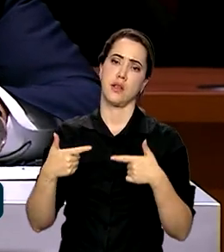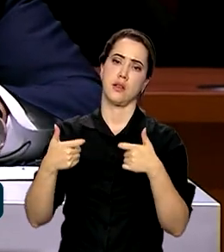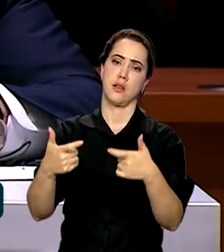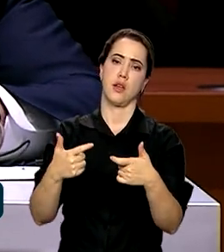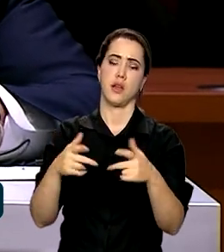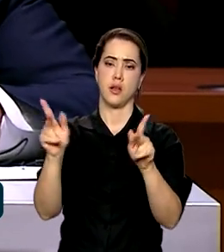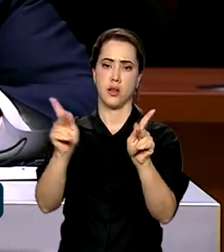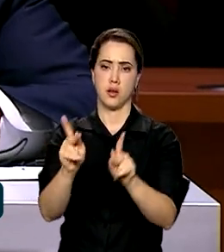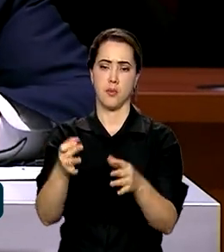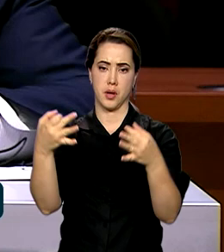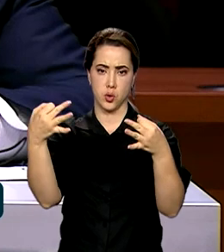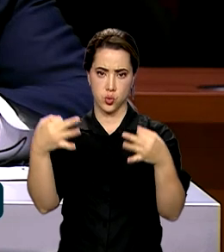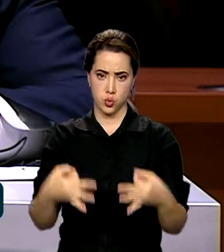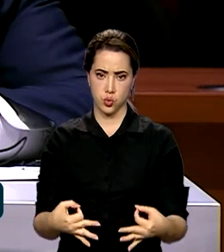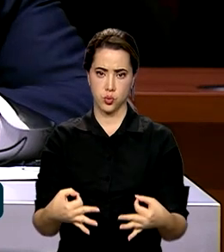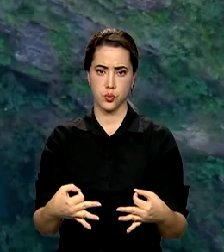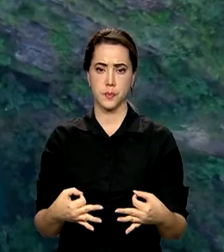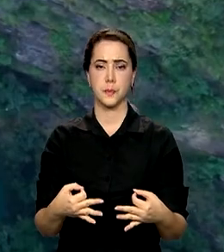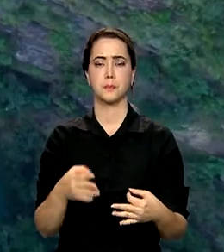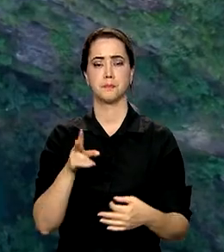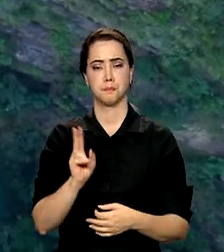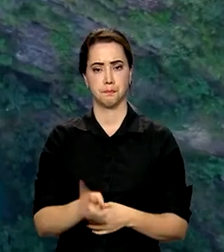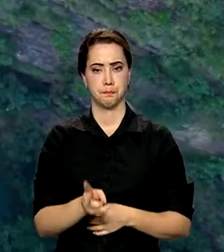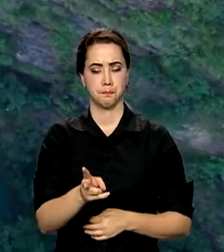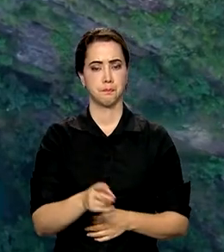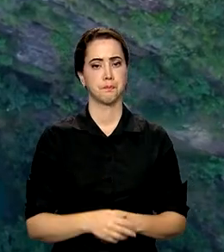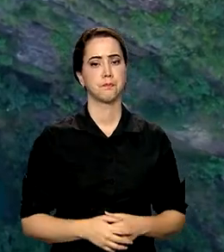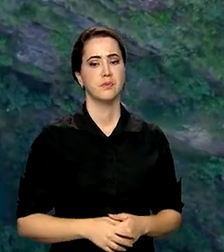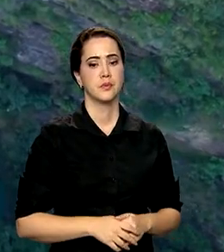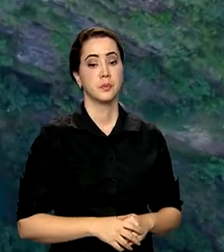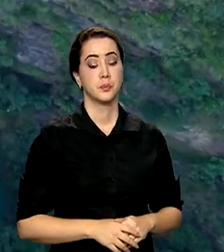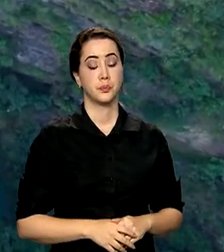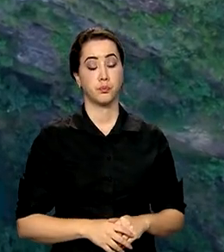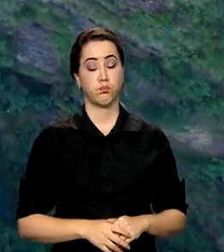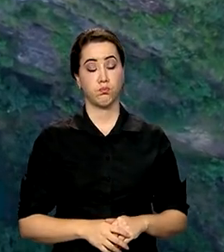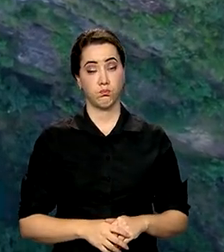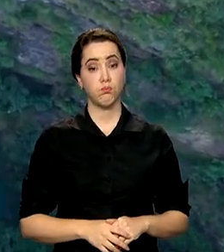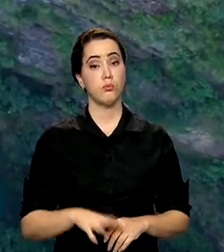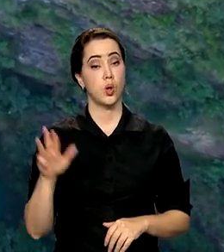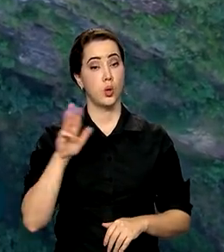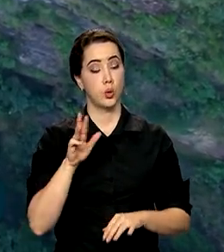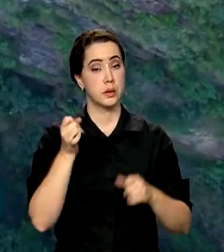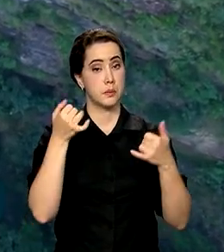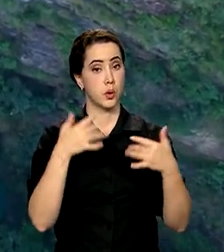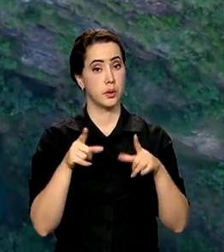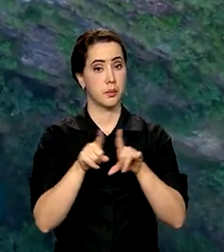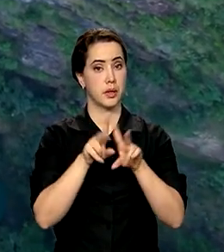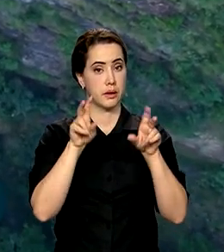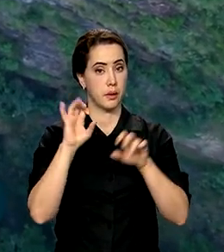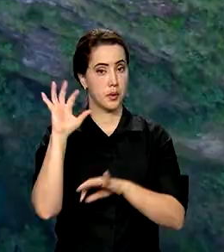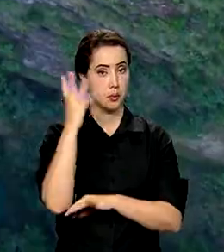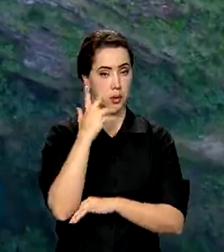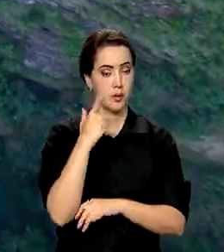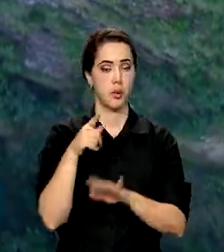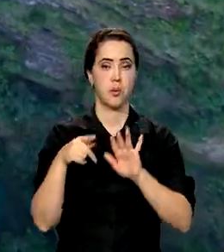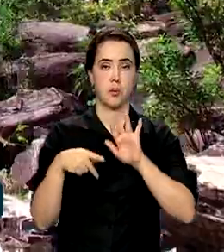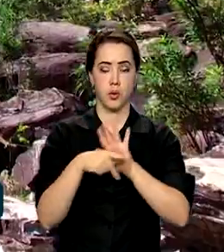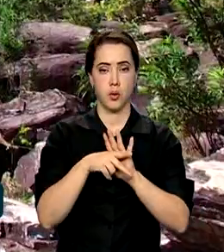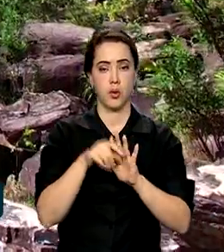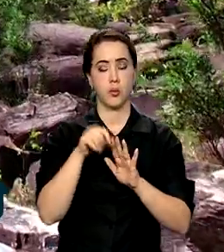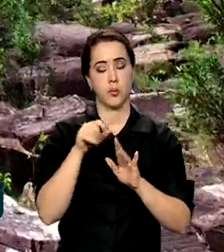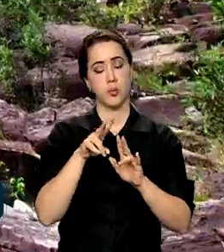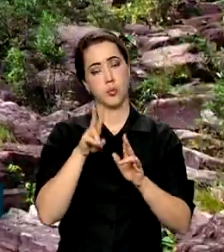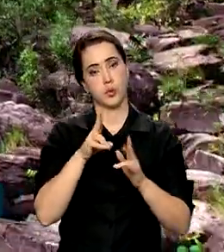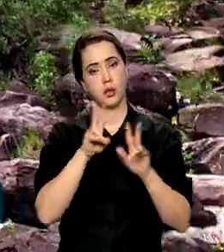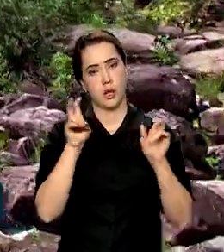paz justa e duradoura. Lula também abordou a questão ambiental, assunto em que o Brasil tem protagonismo,